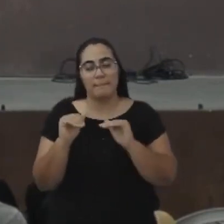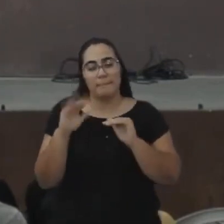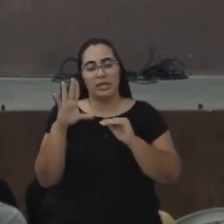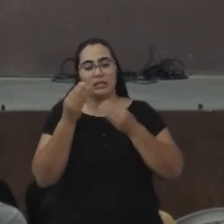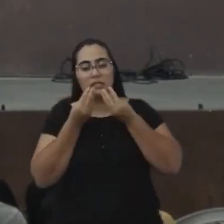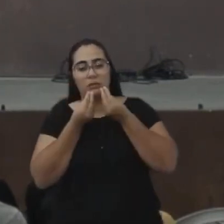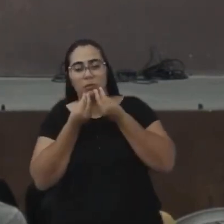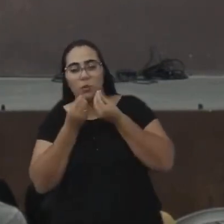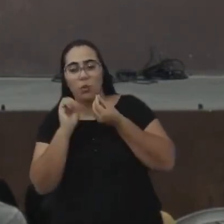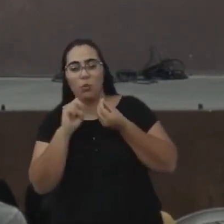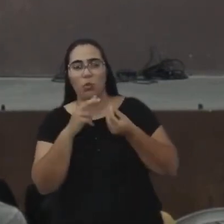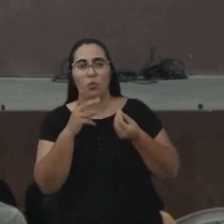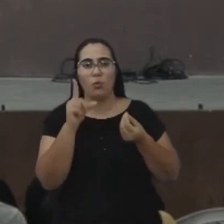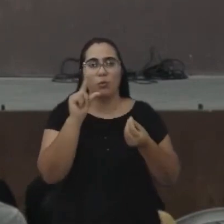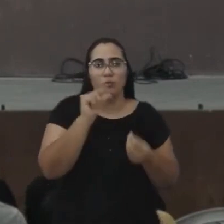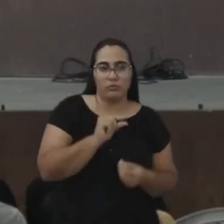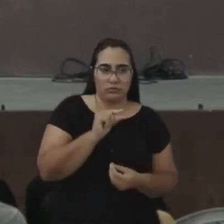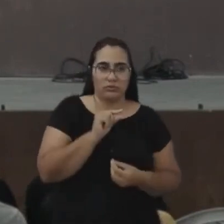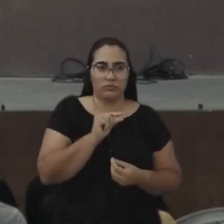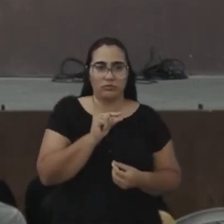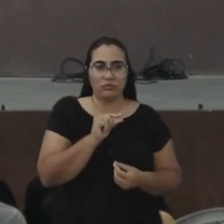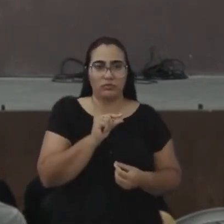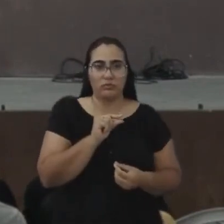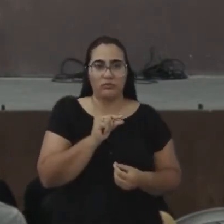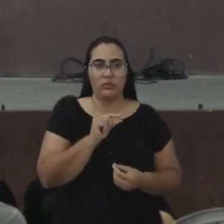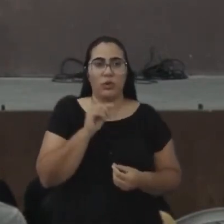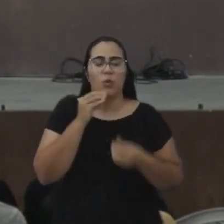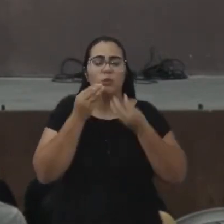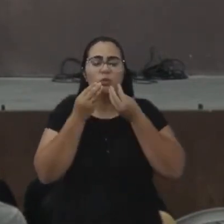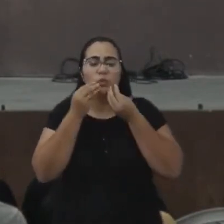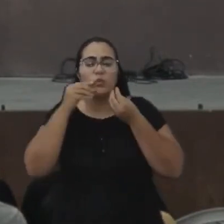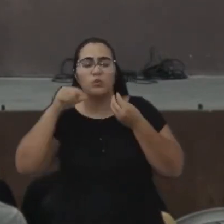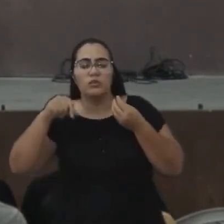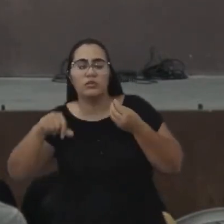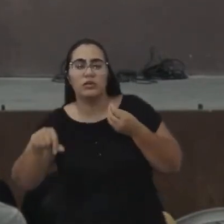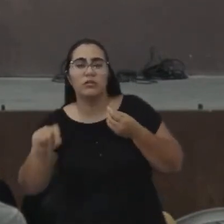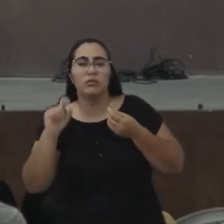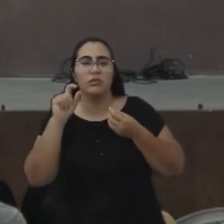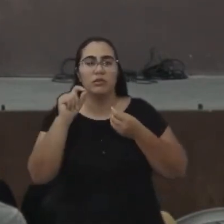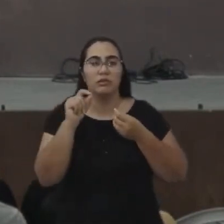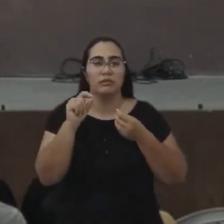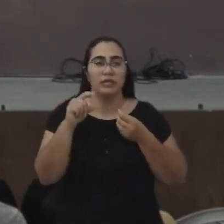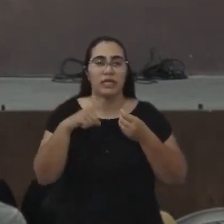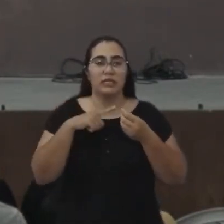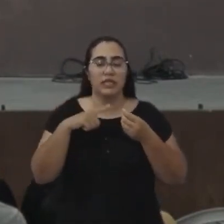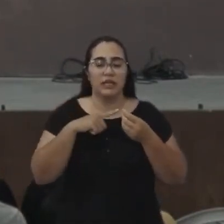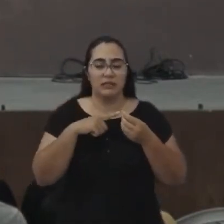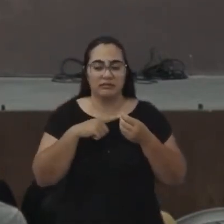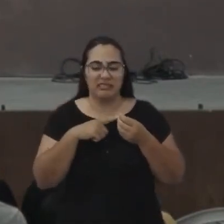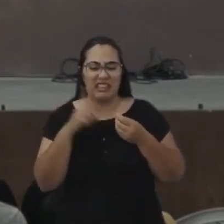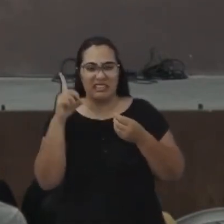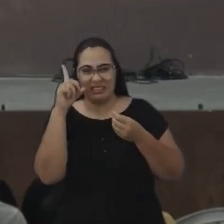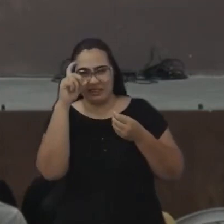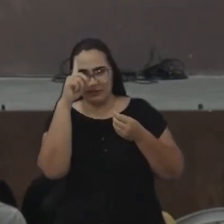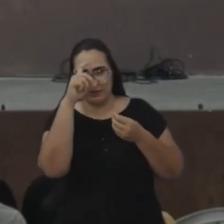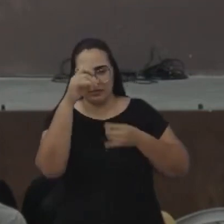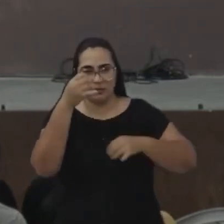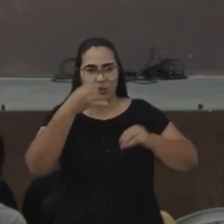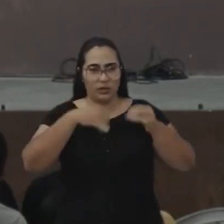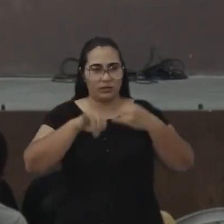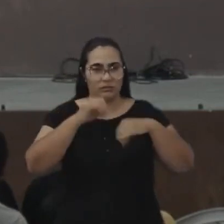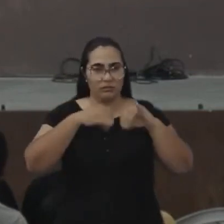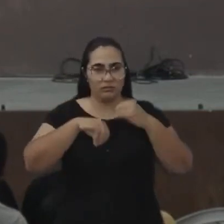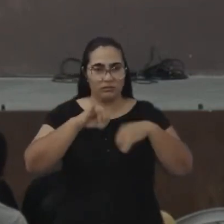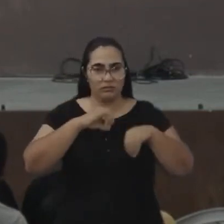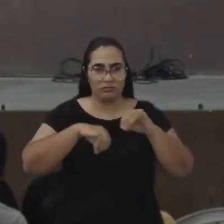insípido ou menos insípido. Um sal insípido é um sal que possui dificuldade química de